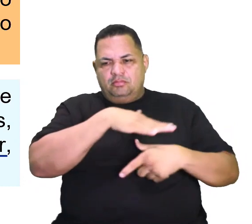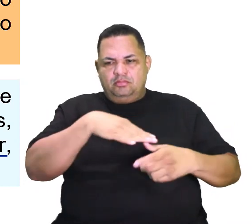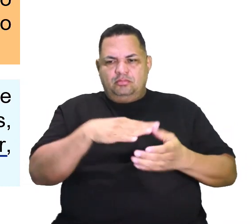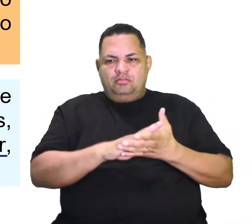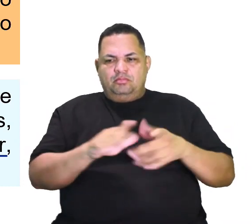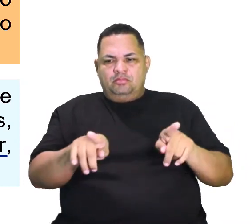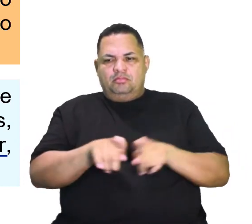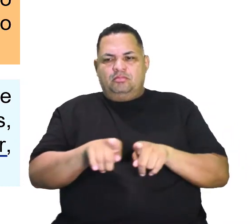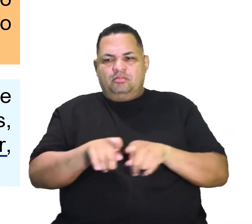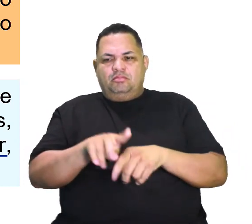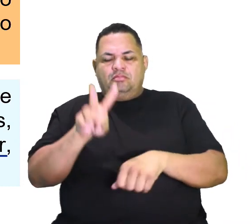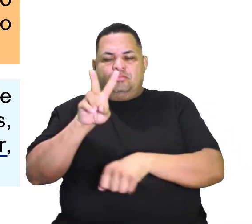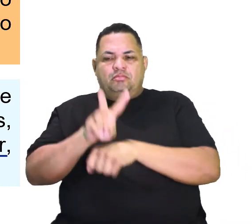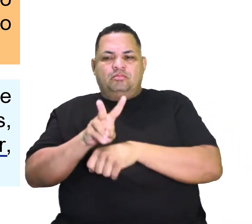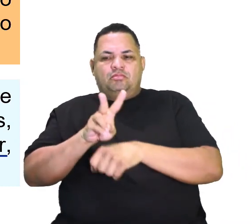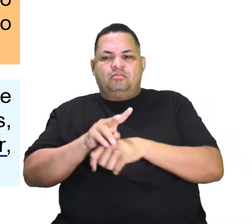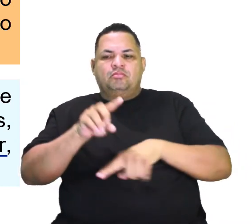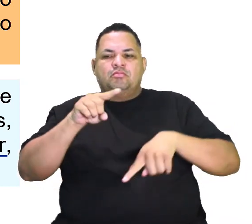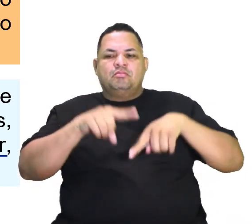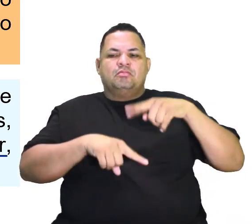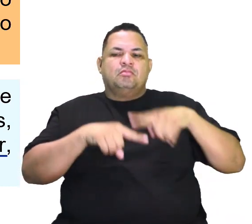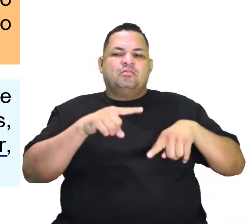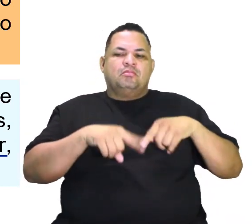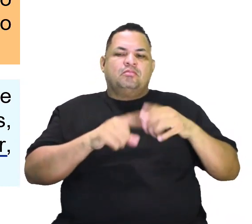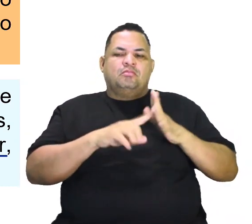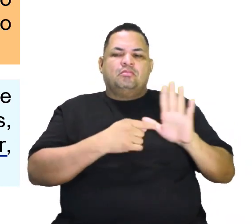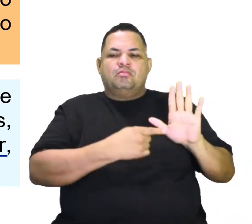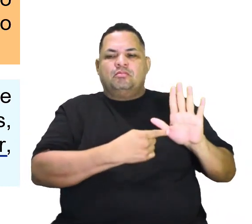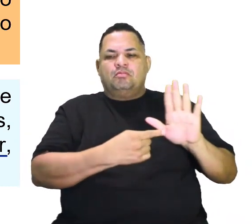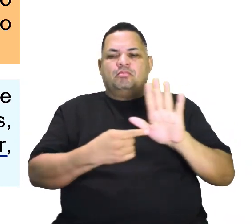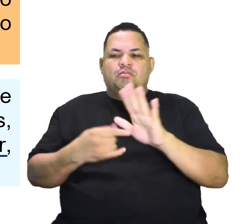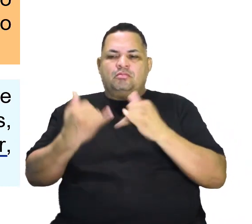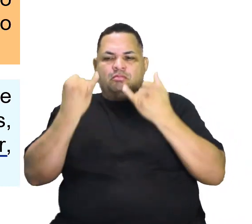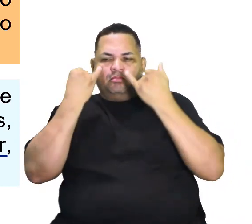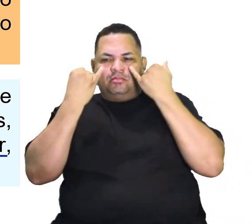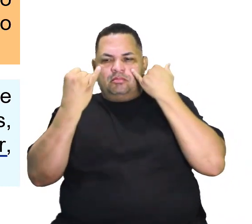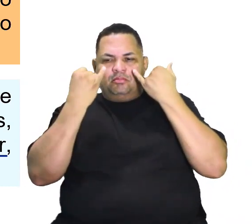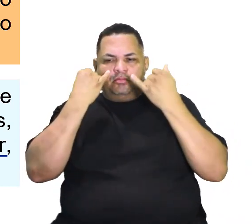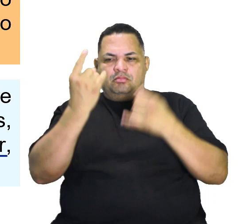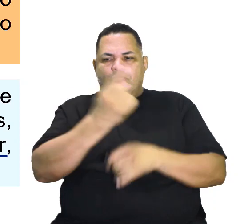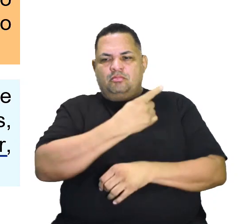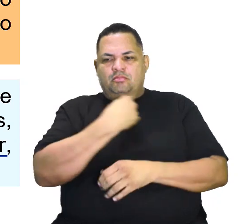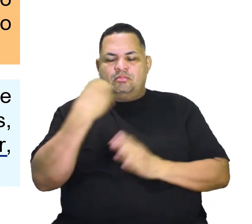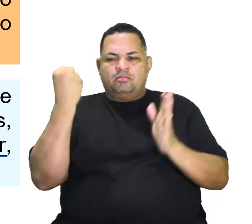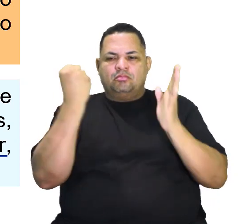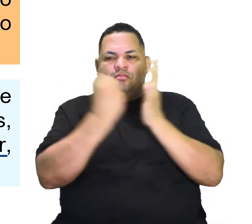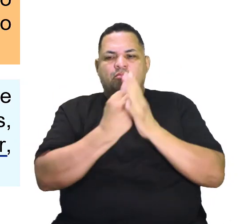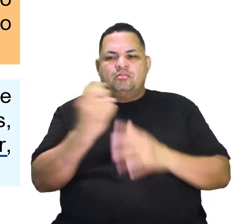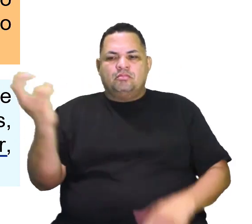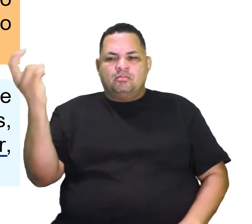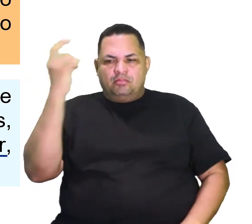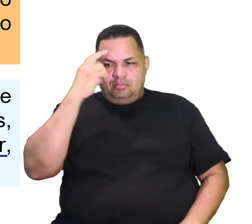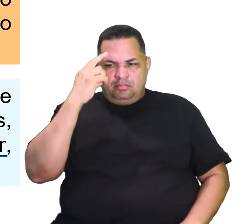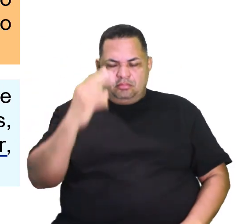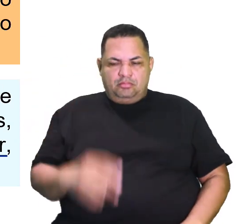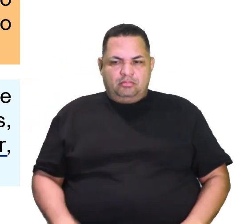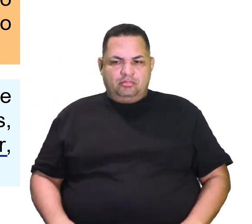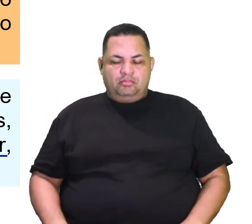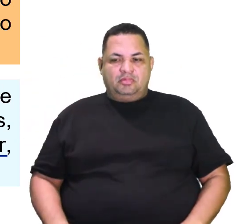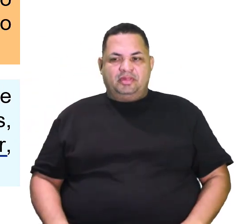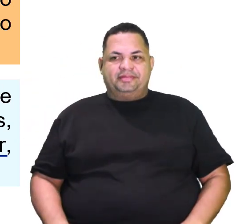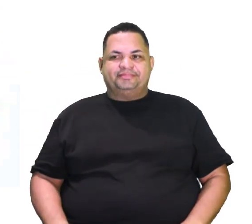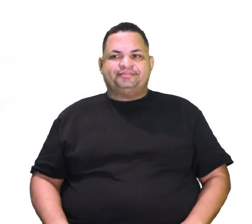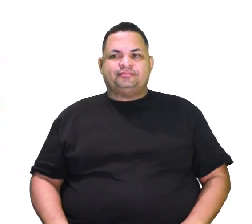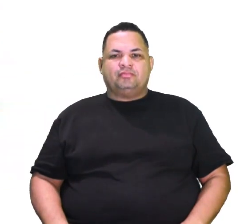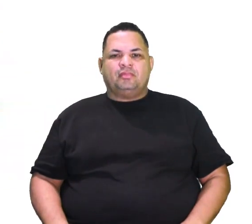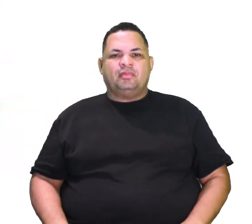possível também proteger alguns materiais que traz ali informação, né, sobre o nosso patrimônio cultural. Muito bem,